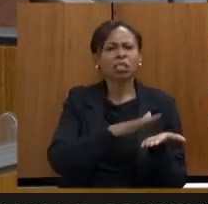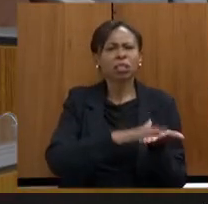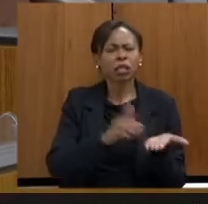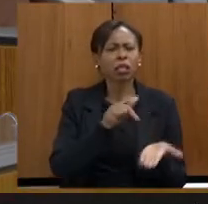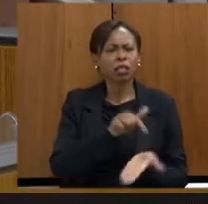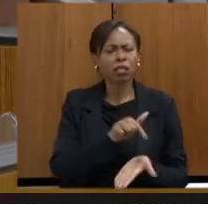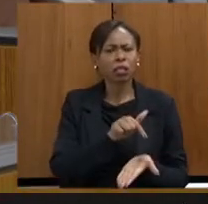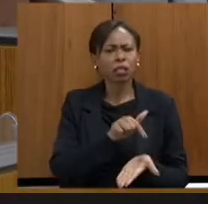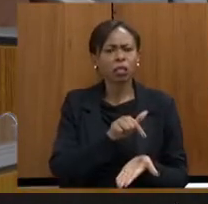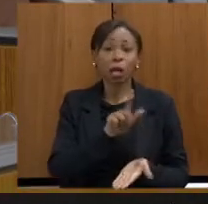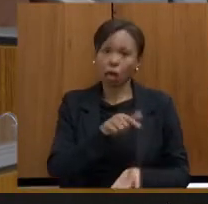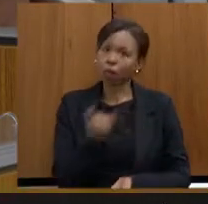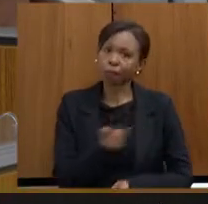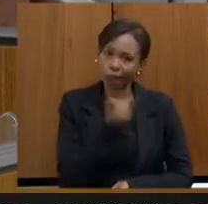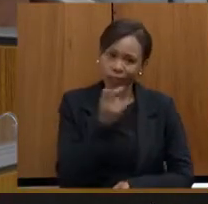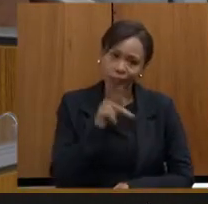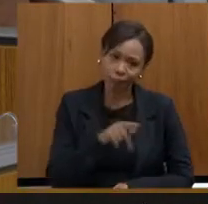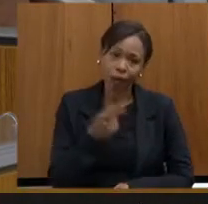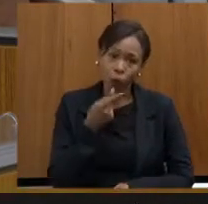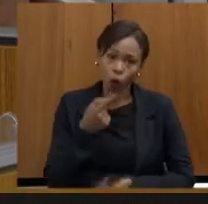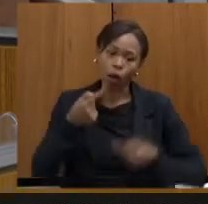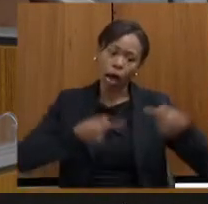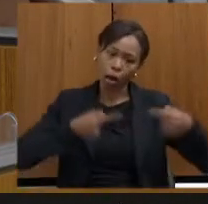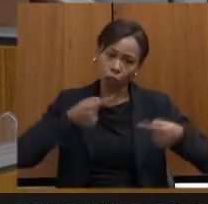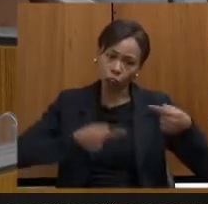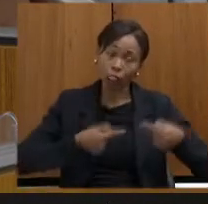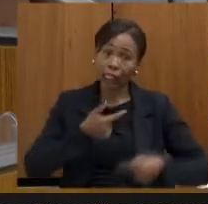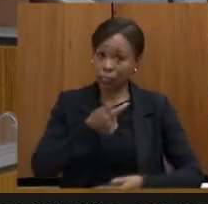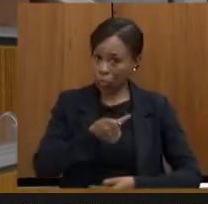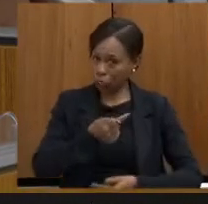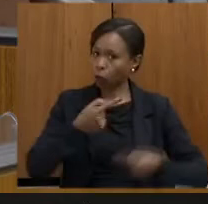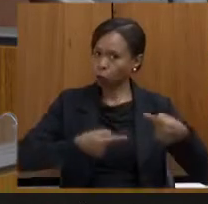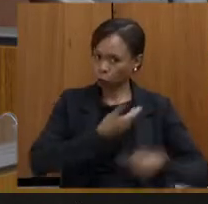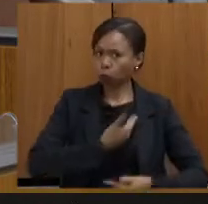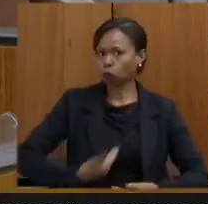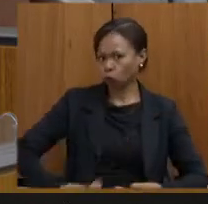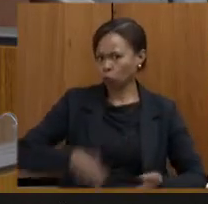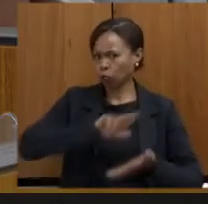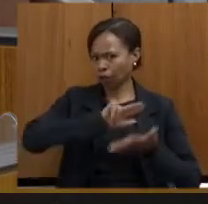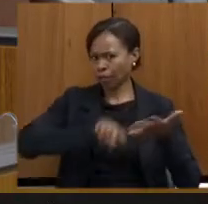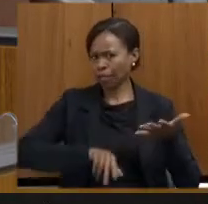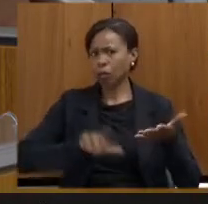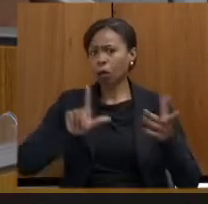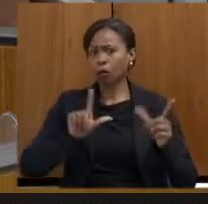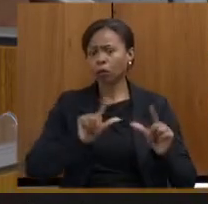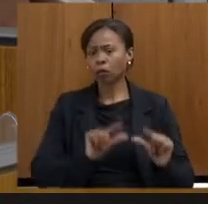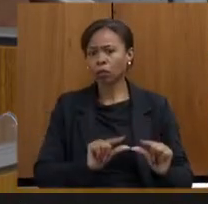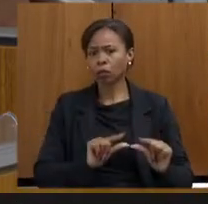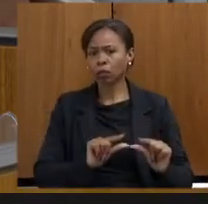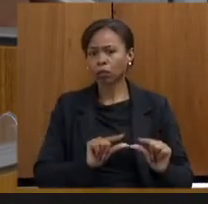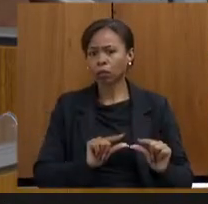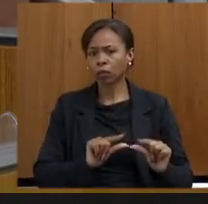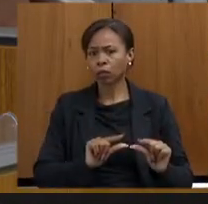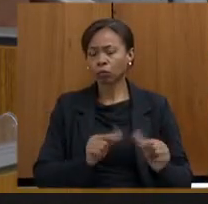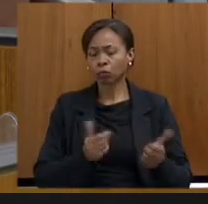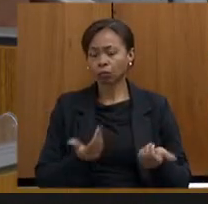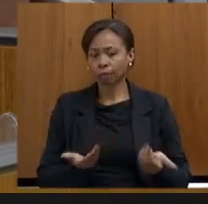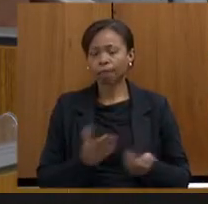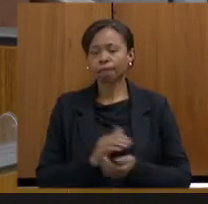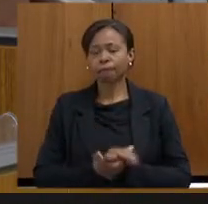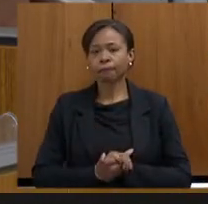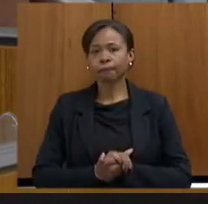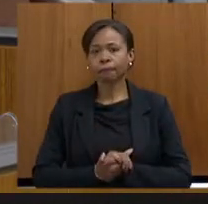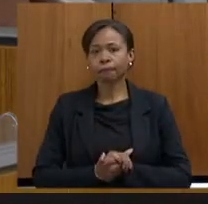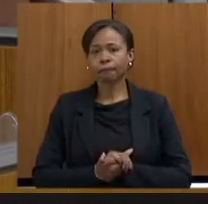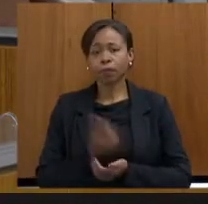importantíssima, a senhora mesma disse, né, 7 políticas públicas diferentes, têm diminuído consideravelmente.